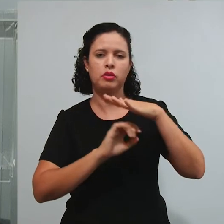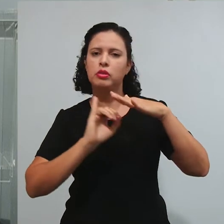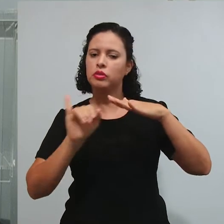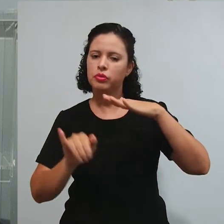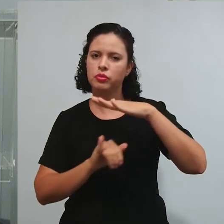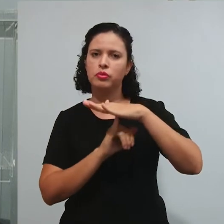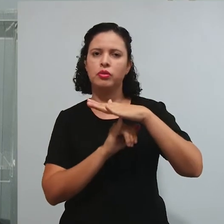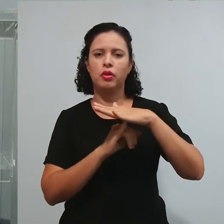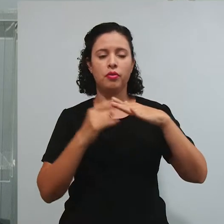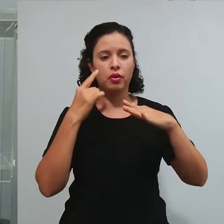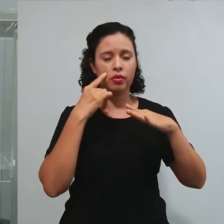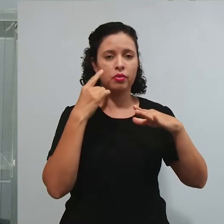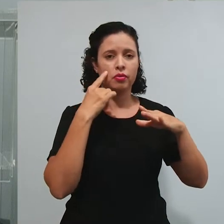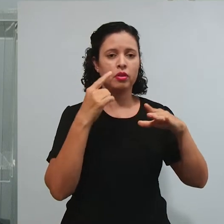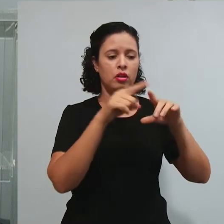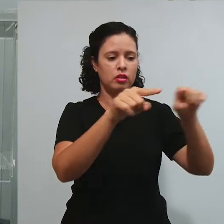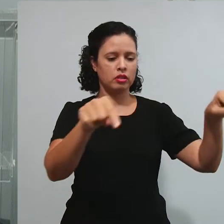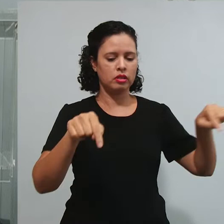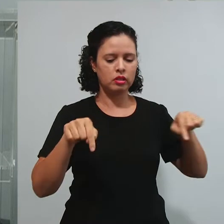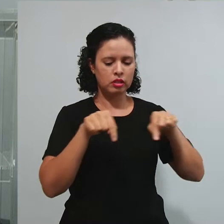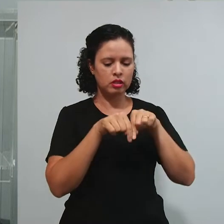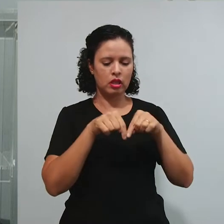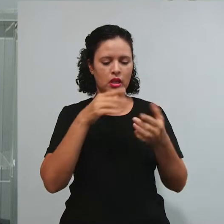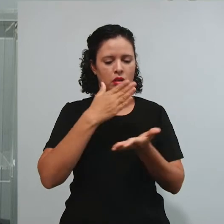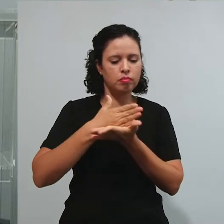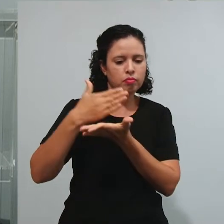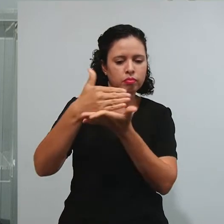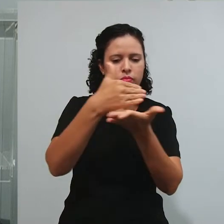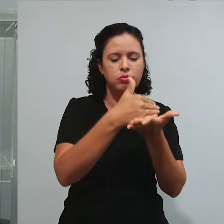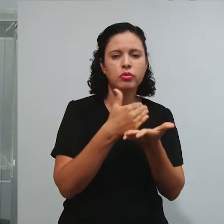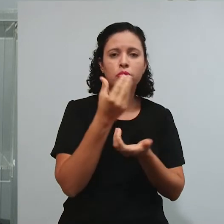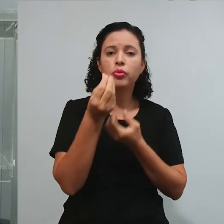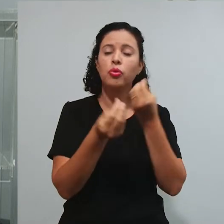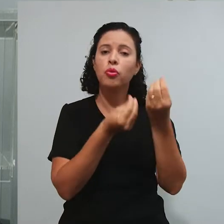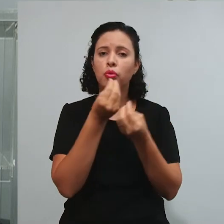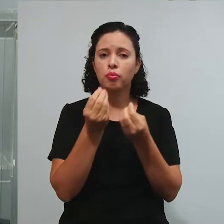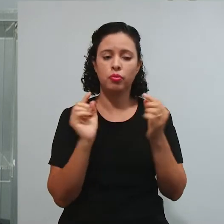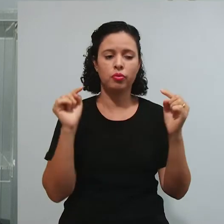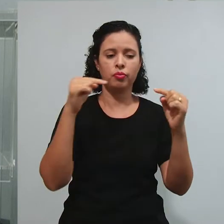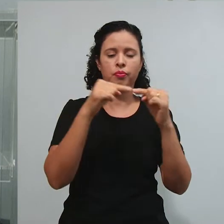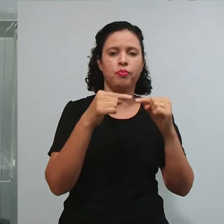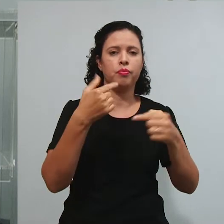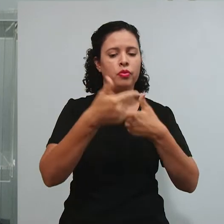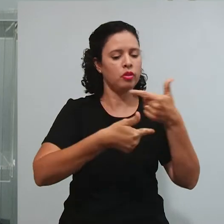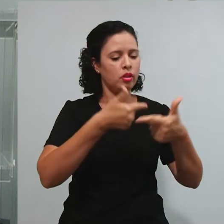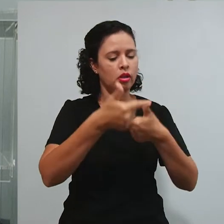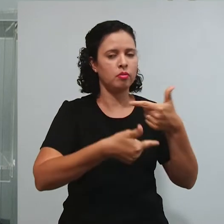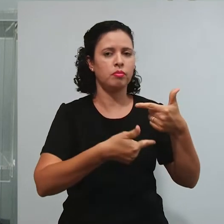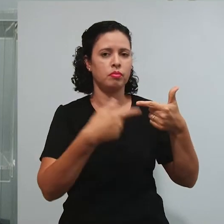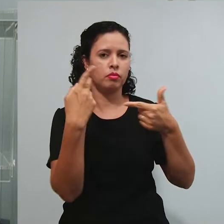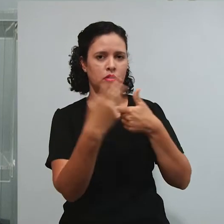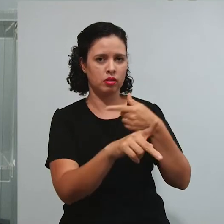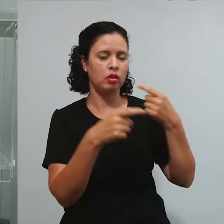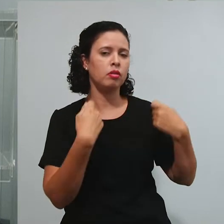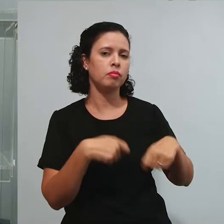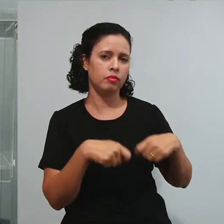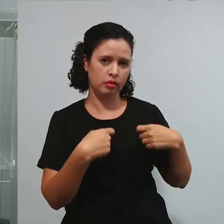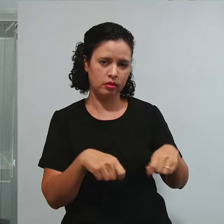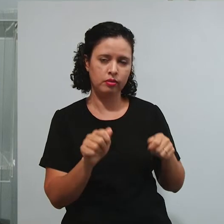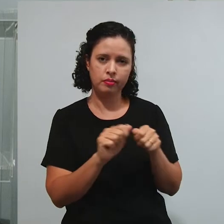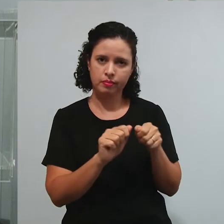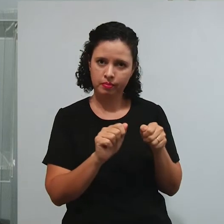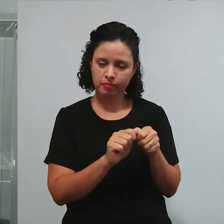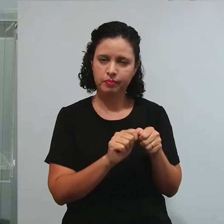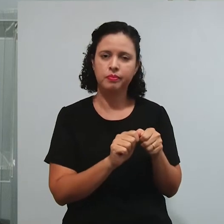seus espaços físicos de acordo com as atividades que ela precisa desenvolver naquele setor,